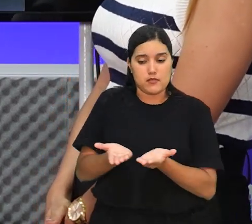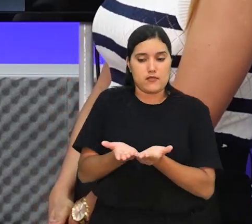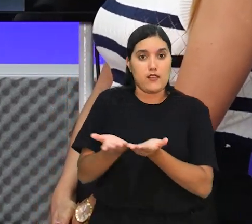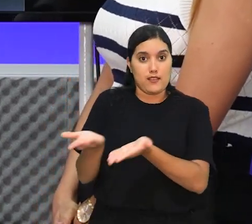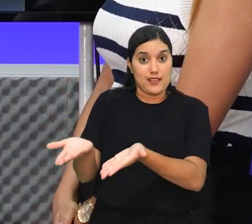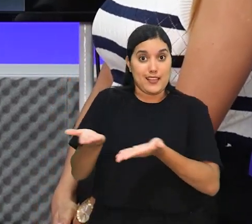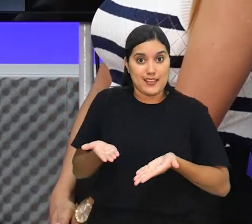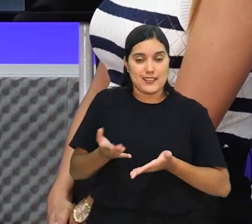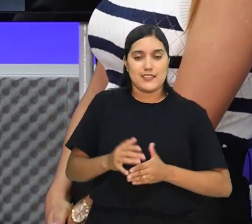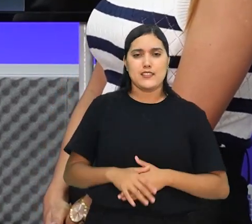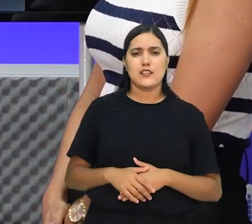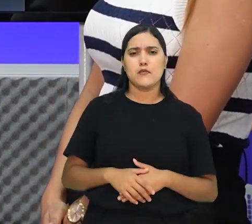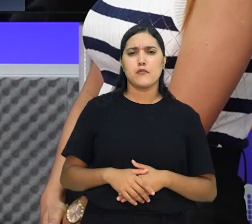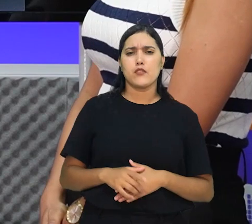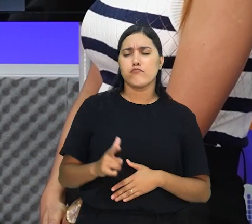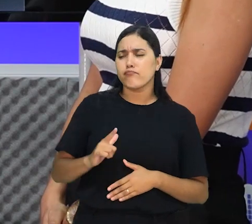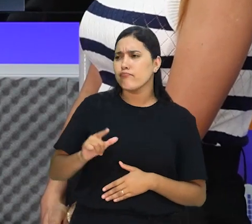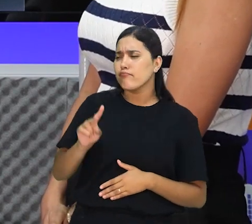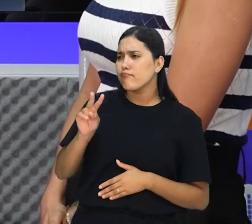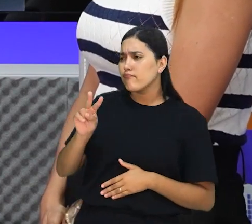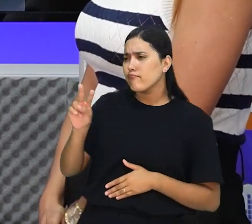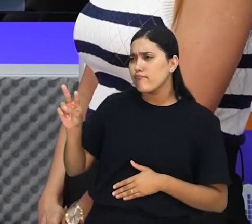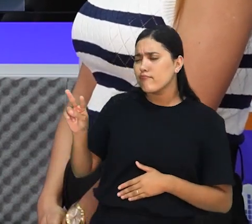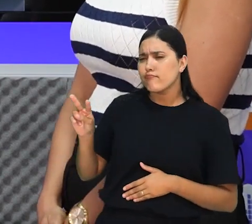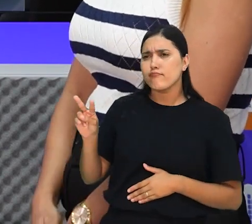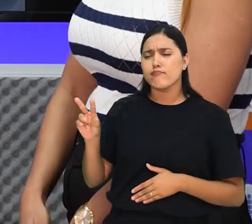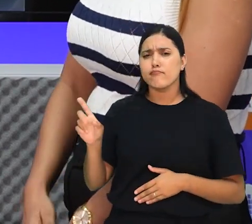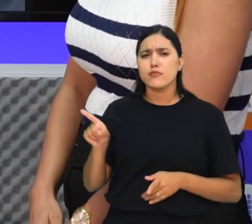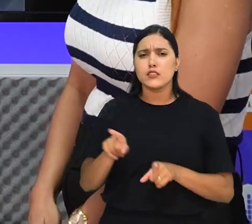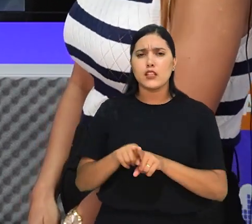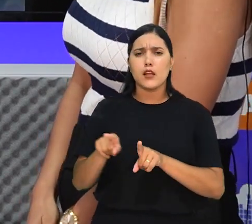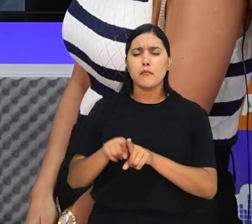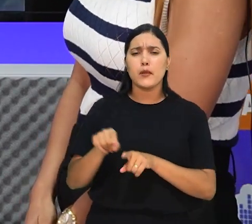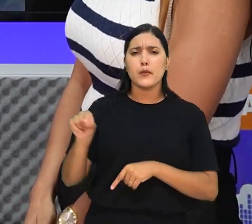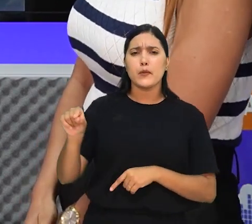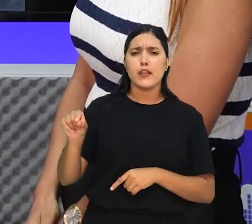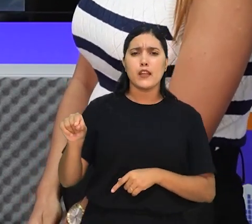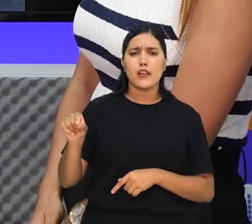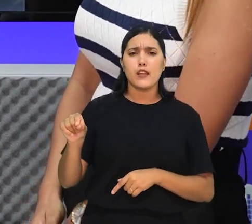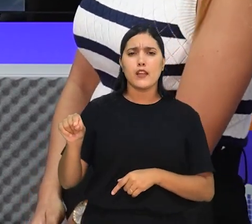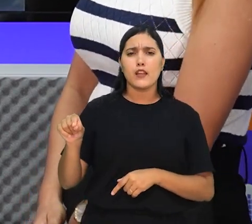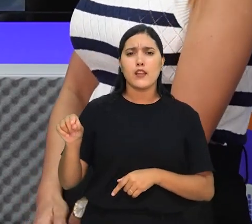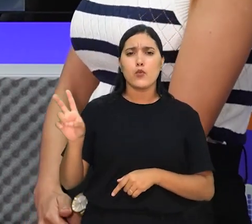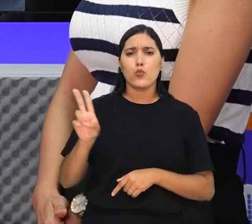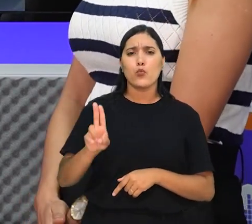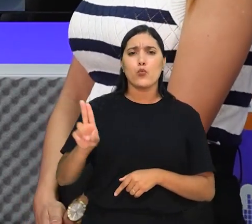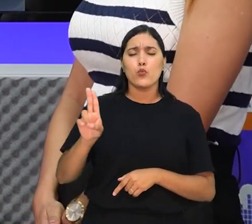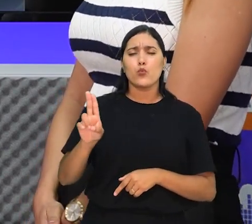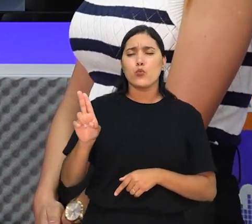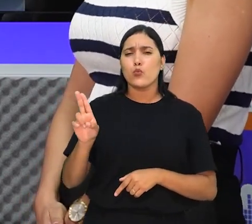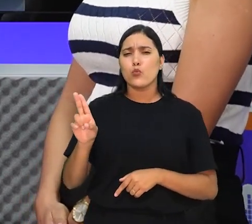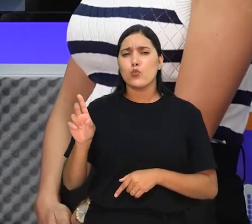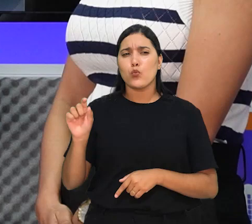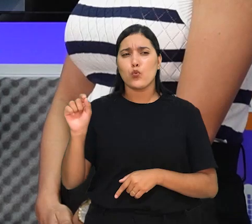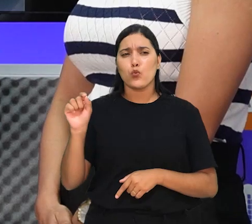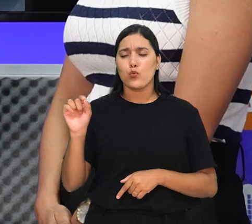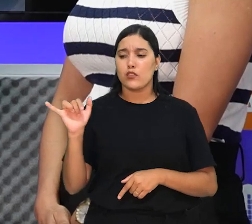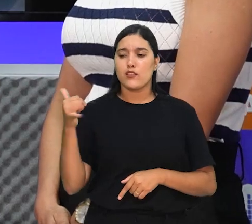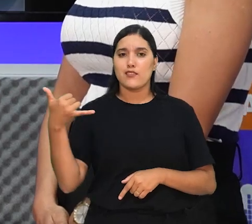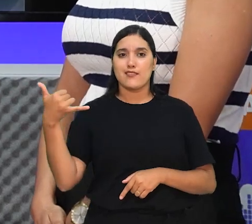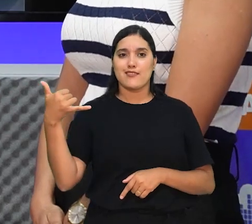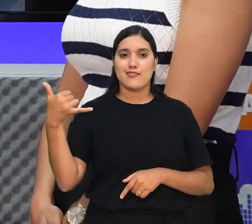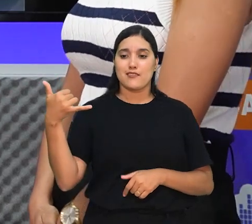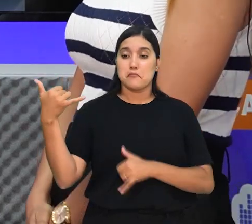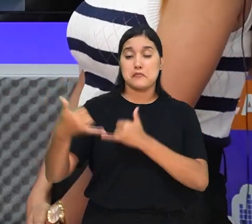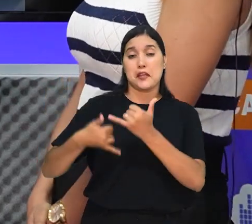Aqui também é o mesmo que esses aqui, entre apontar. Aqui é sinal de a gente, para brincar, né? Usa as